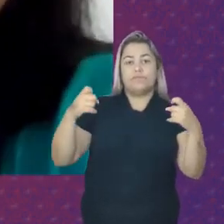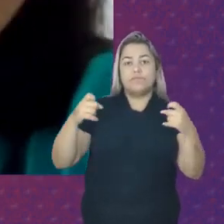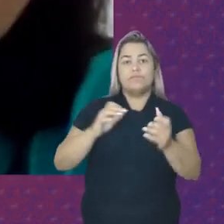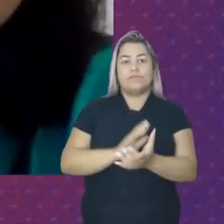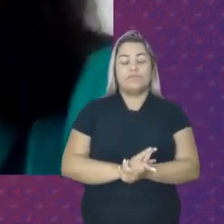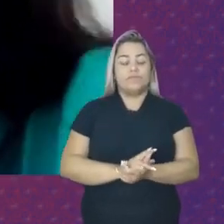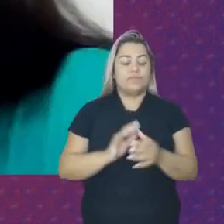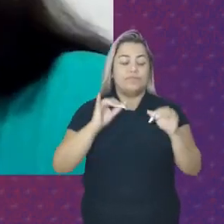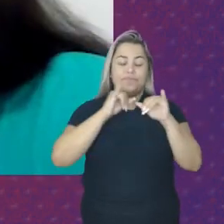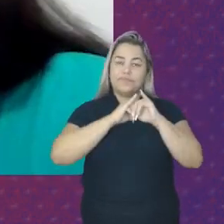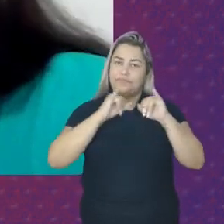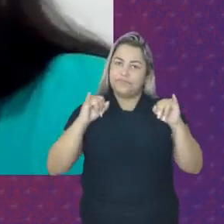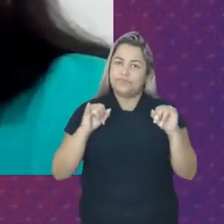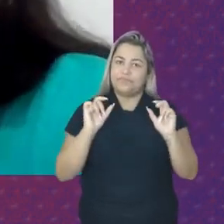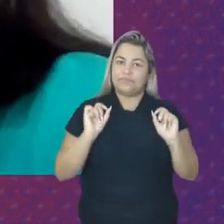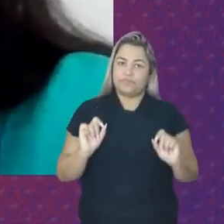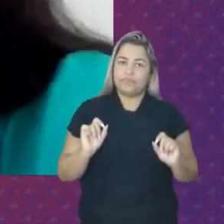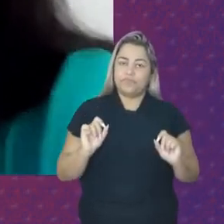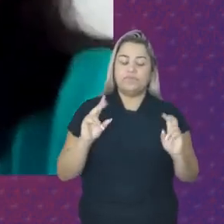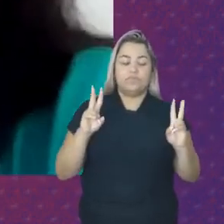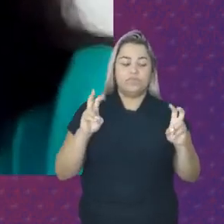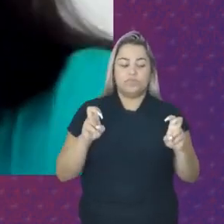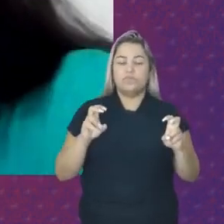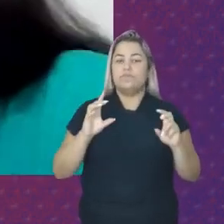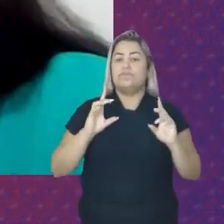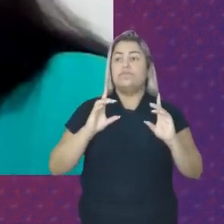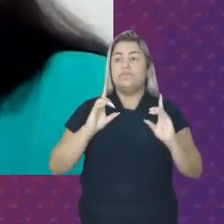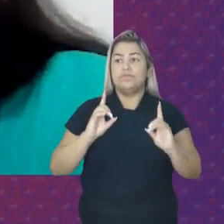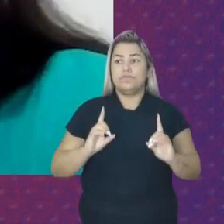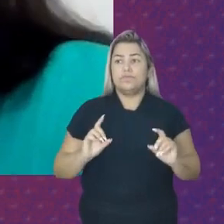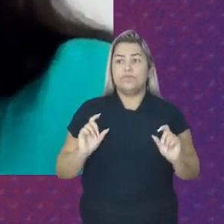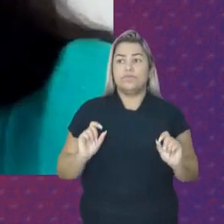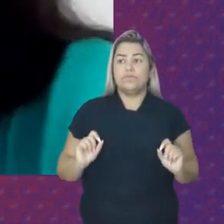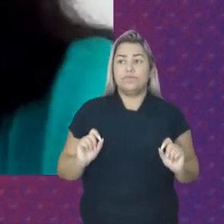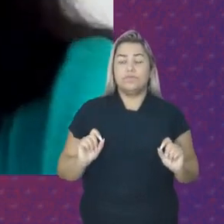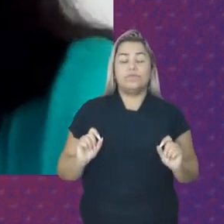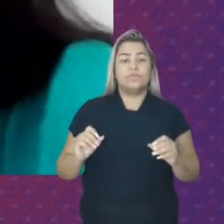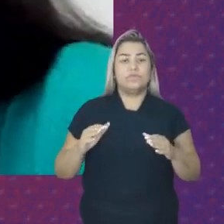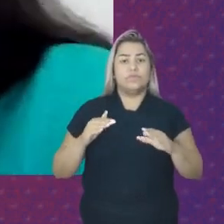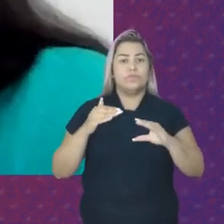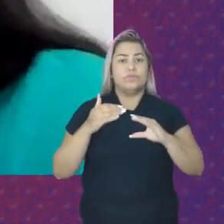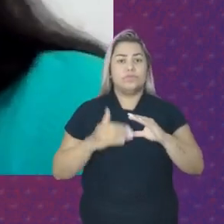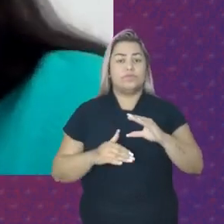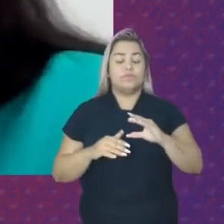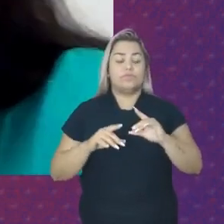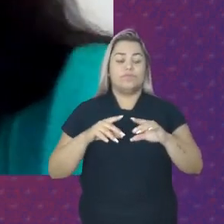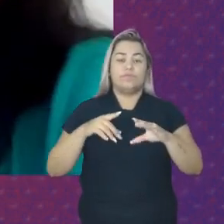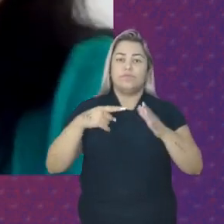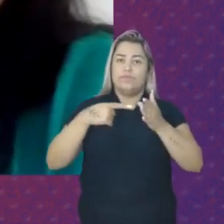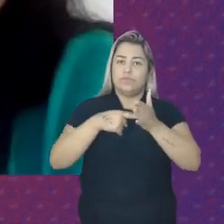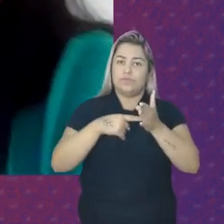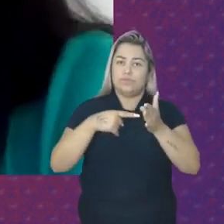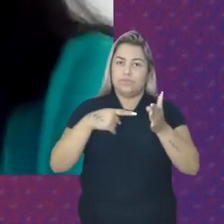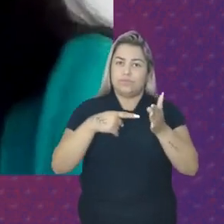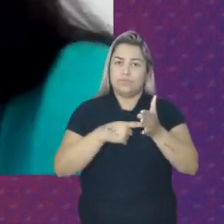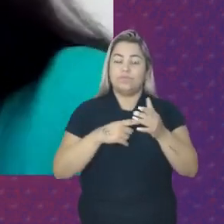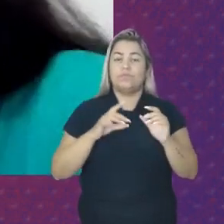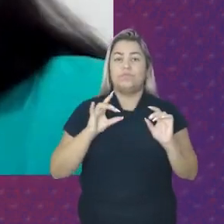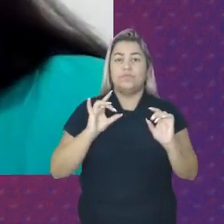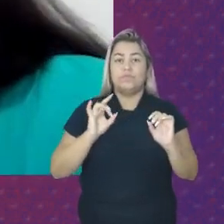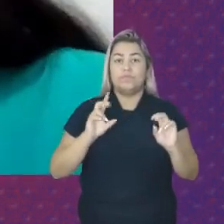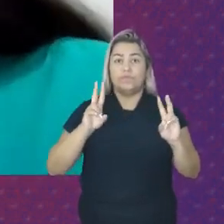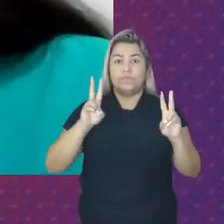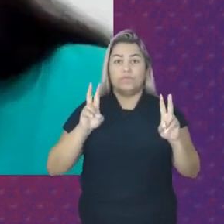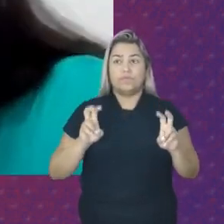prestar informações sobre direitos, encaminhar denúncias, prestar informações sobre